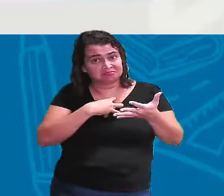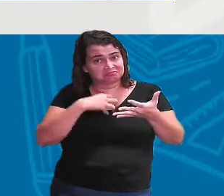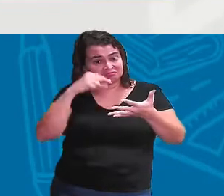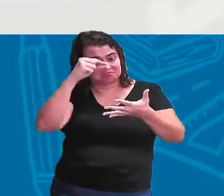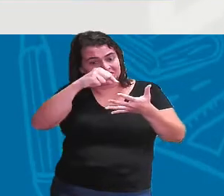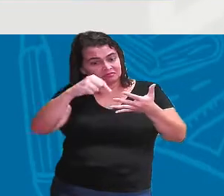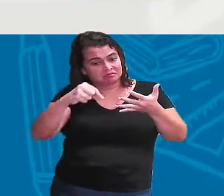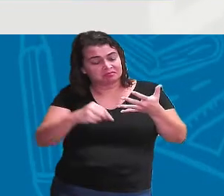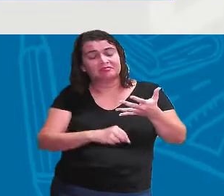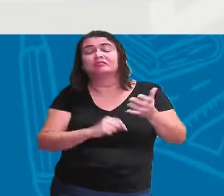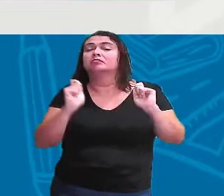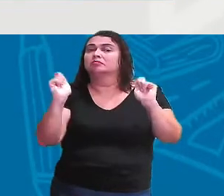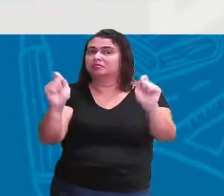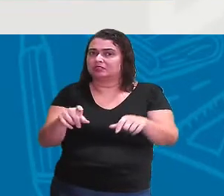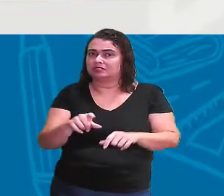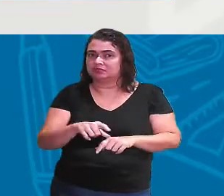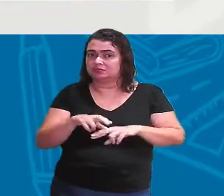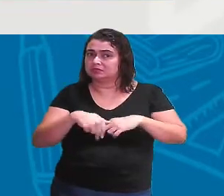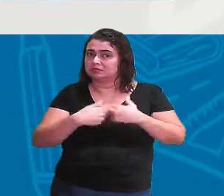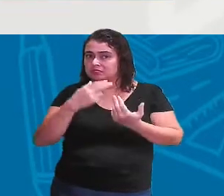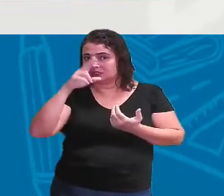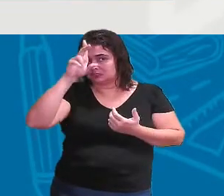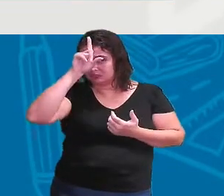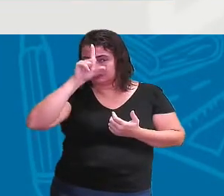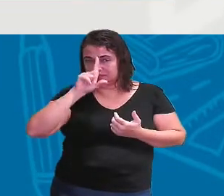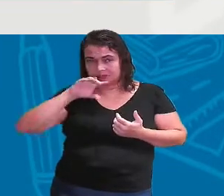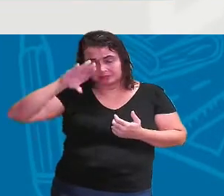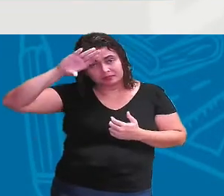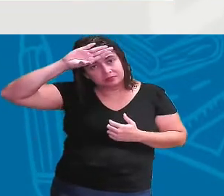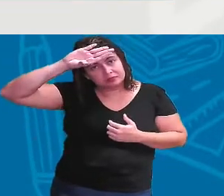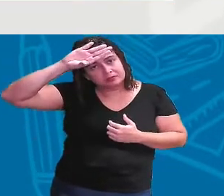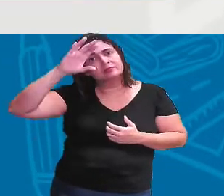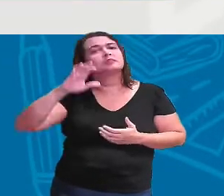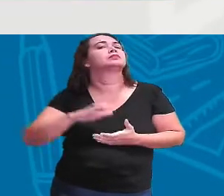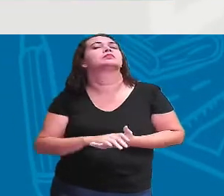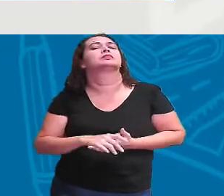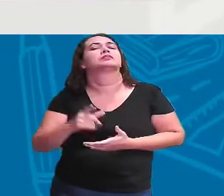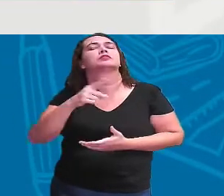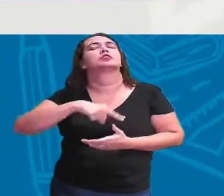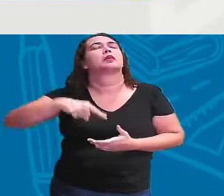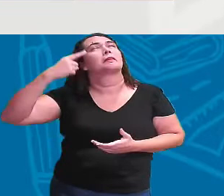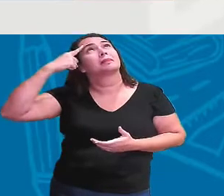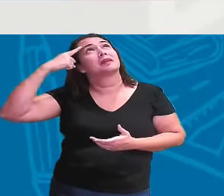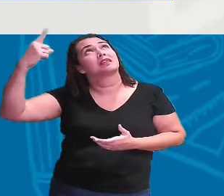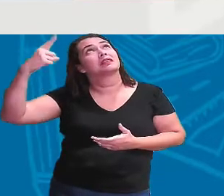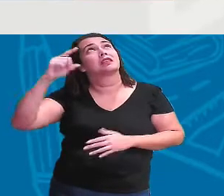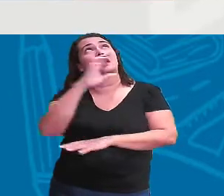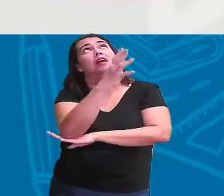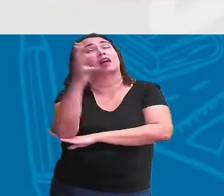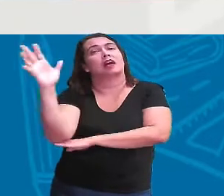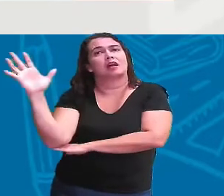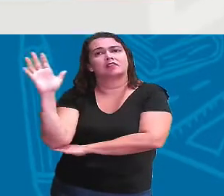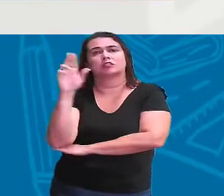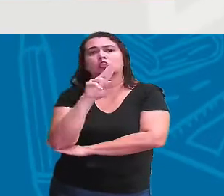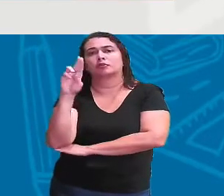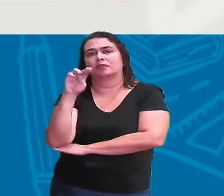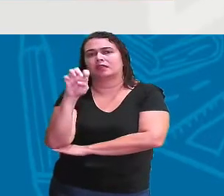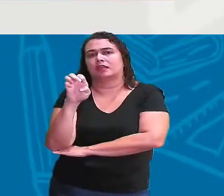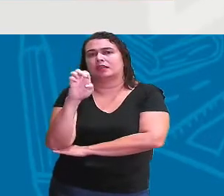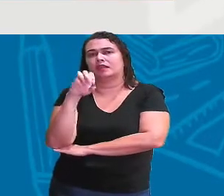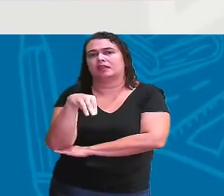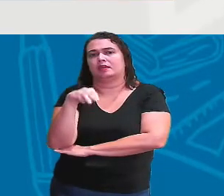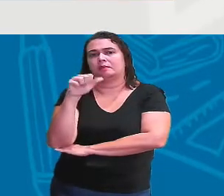diz respeito, no que tange a questão da febre amarela. Pensou em febre amarela silvestre, pensou no hemagogos. Pensou em